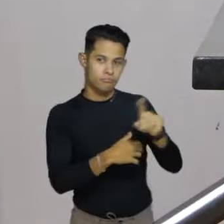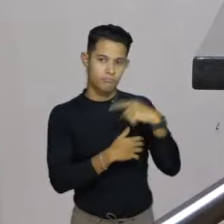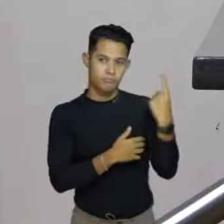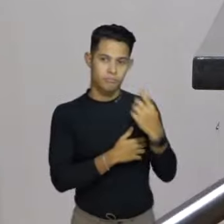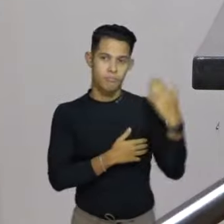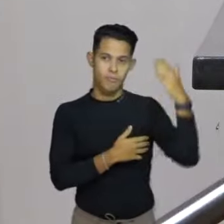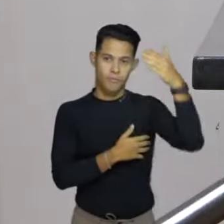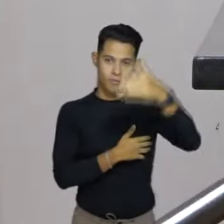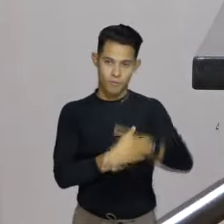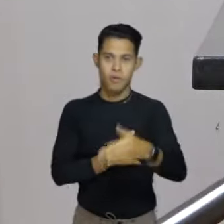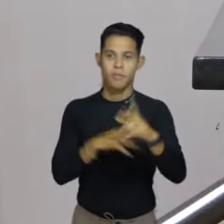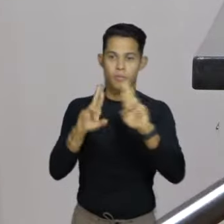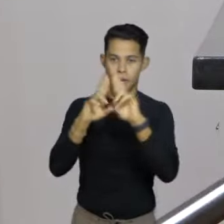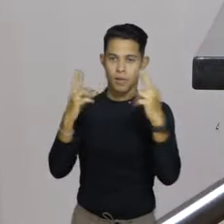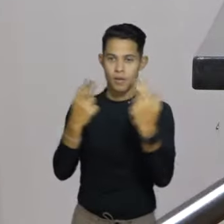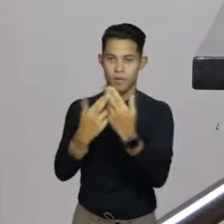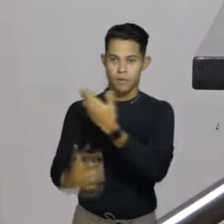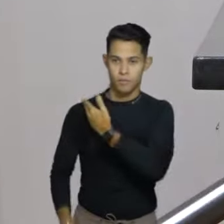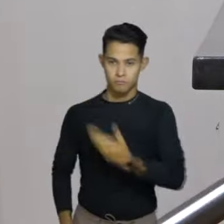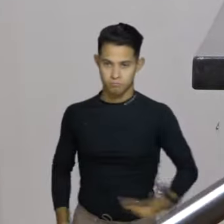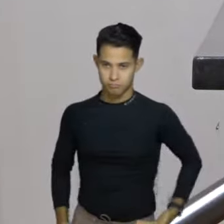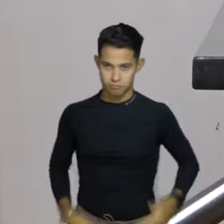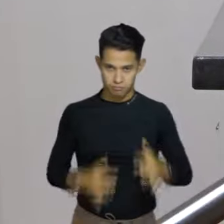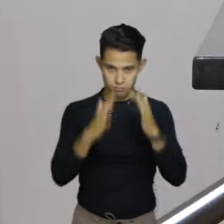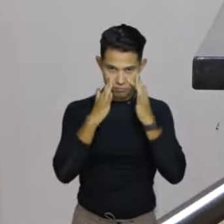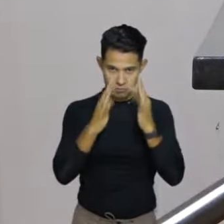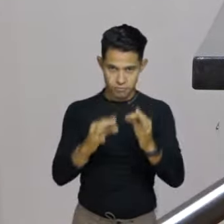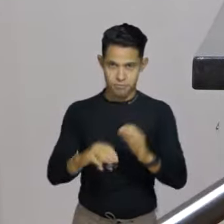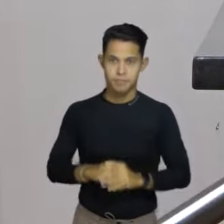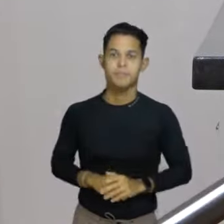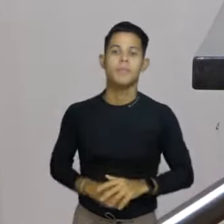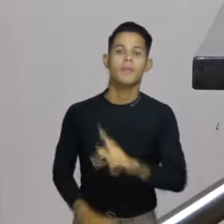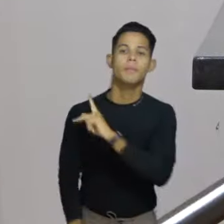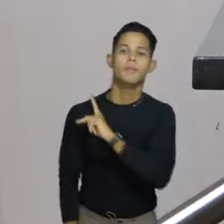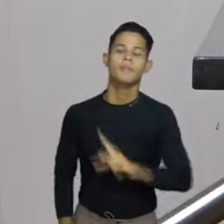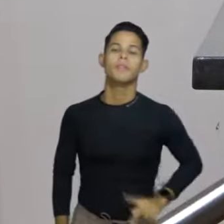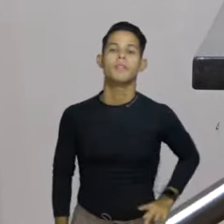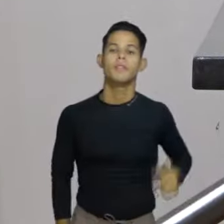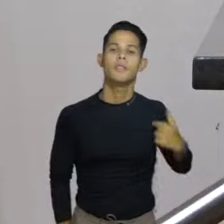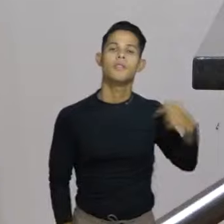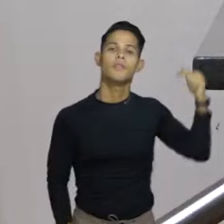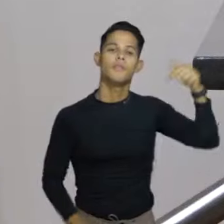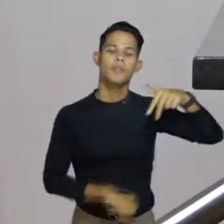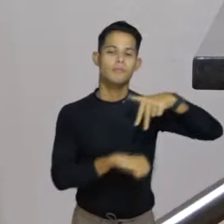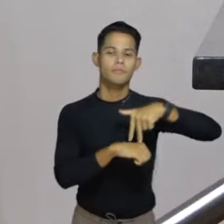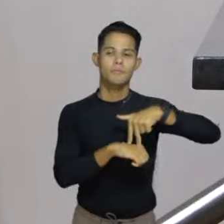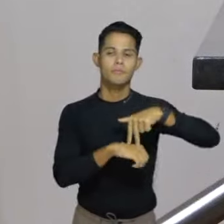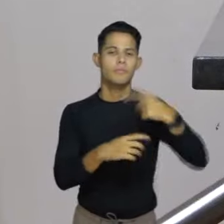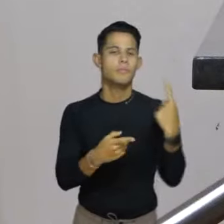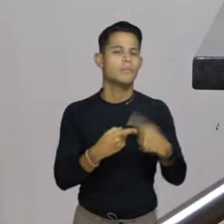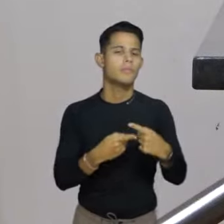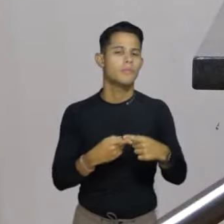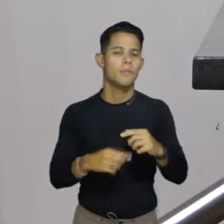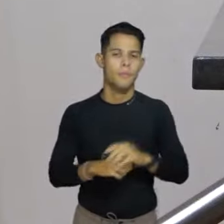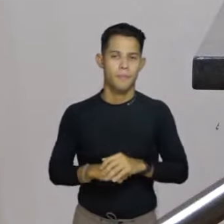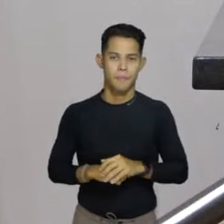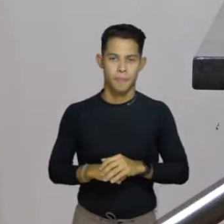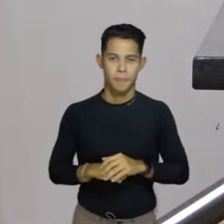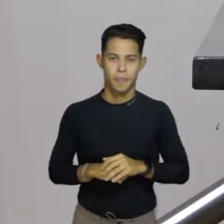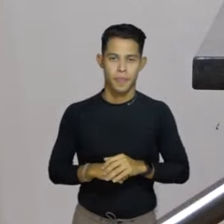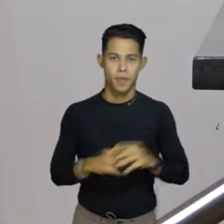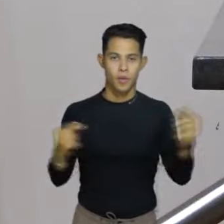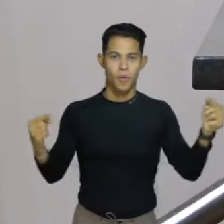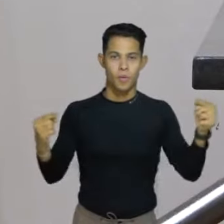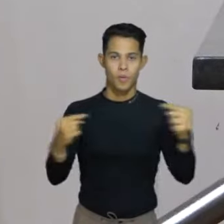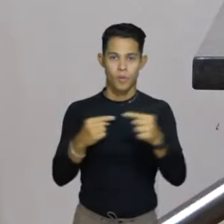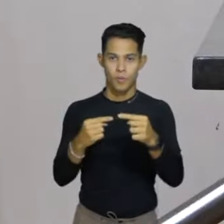escutar vossa excelência eh Presidente eu venho essa Tribuna para eh corroborar um pouco com a fala do deputado